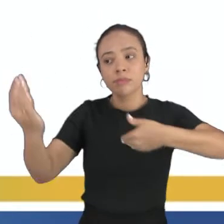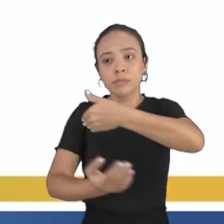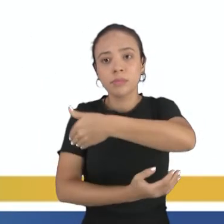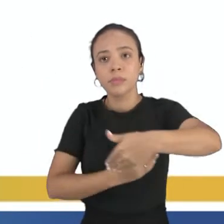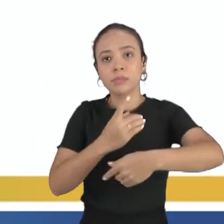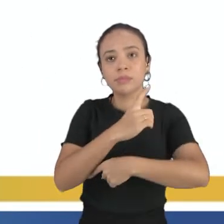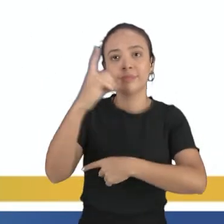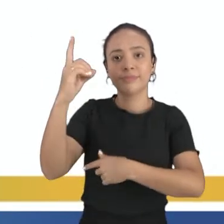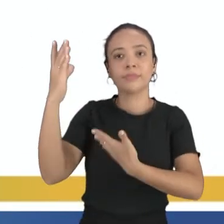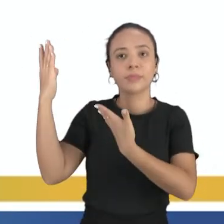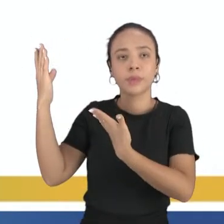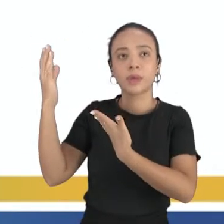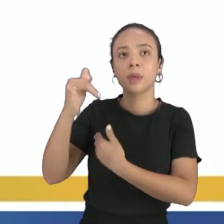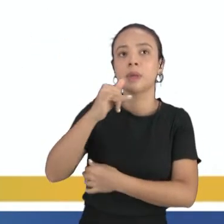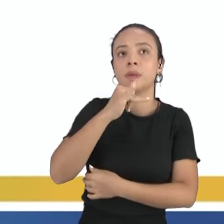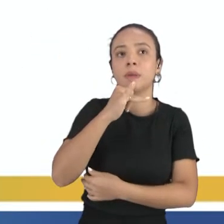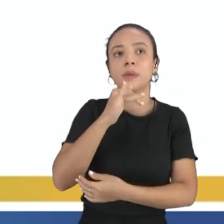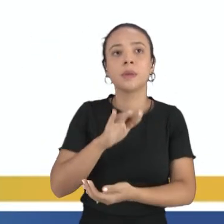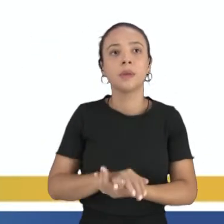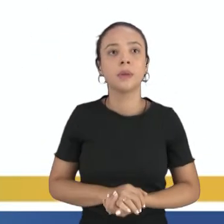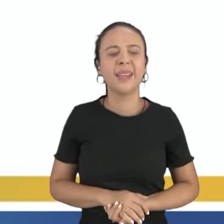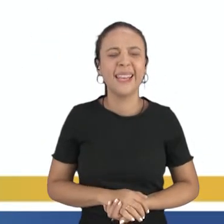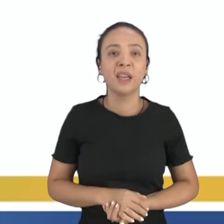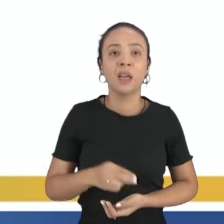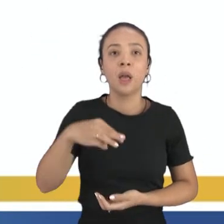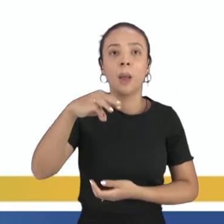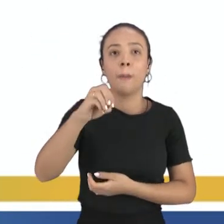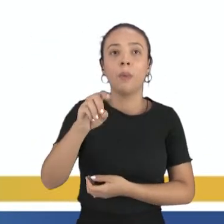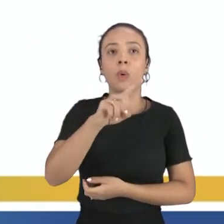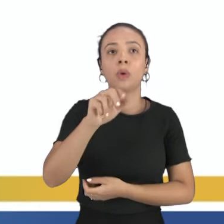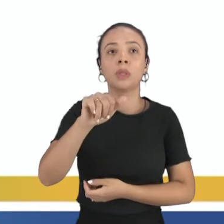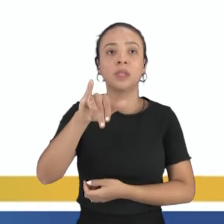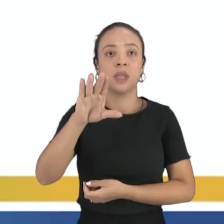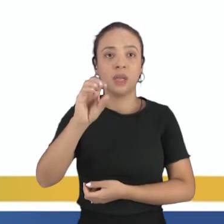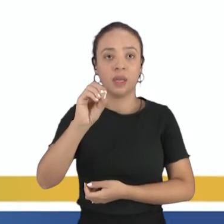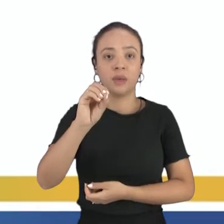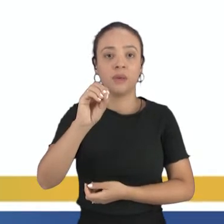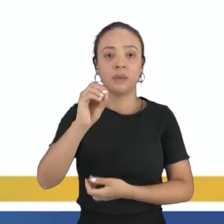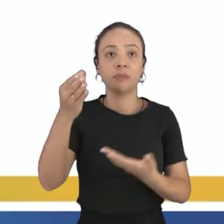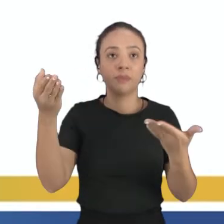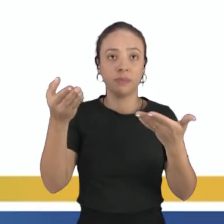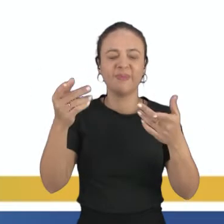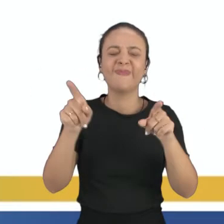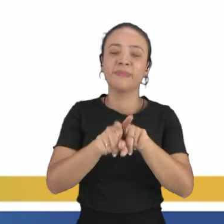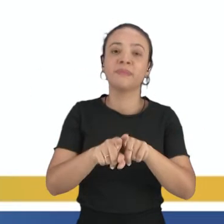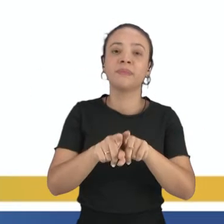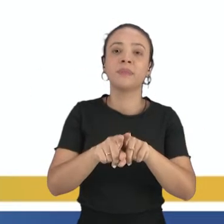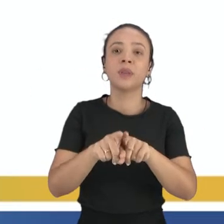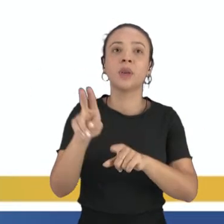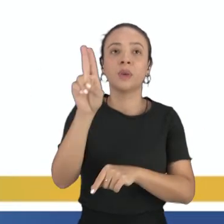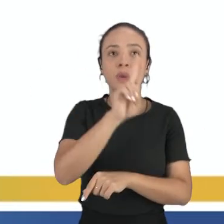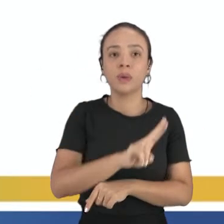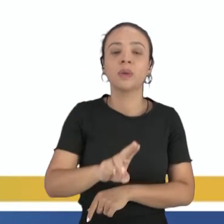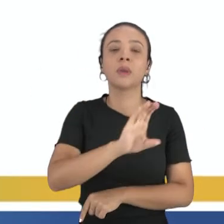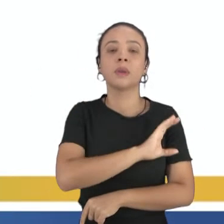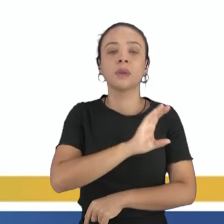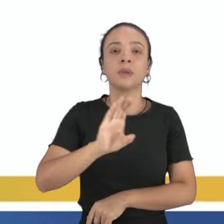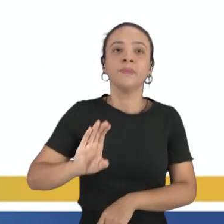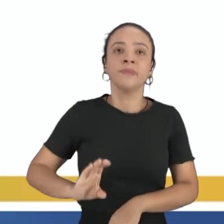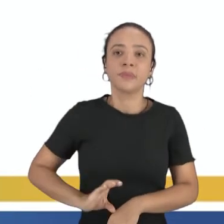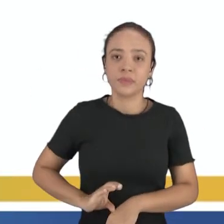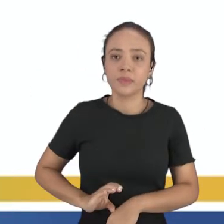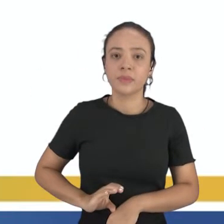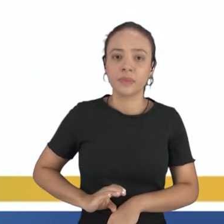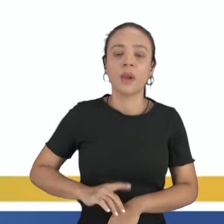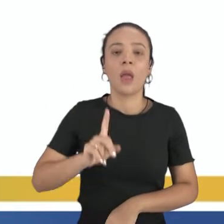para a gente perceber, o mosaico ele era muito utilizado na arte bizantina e agora sim nós temos o cristianismo